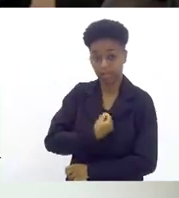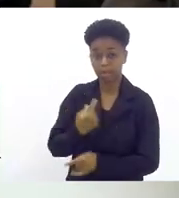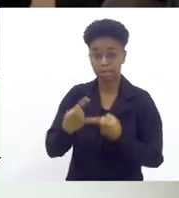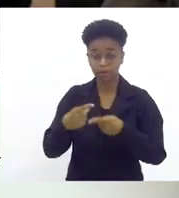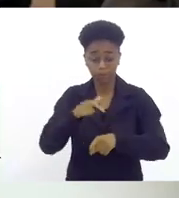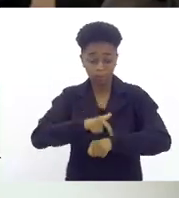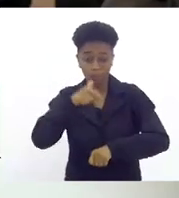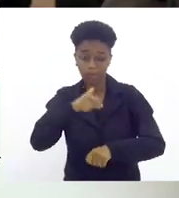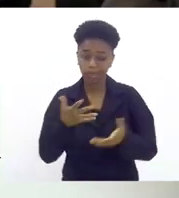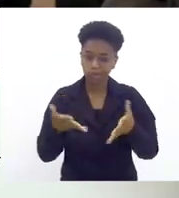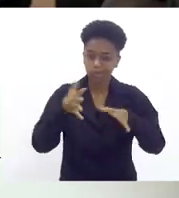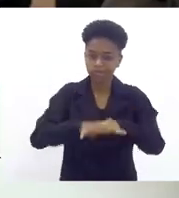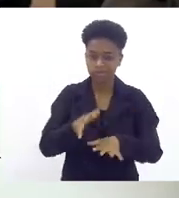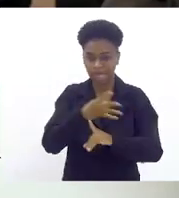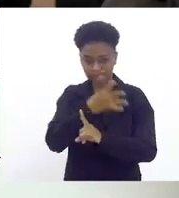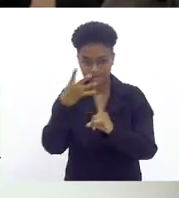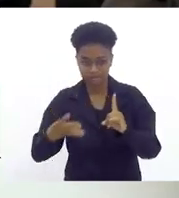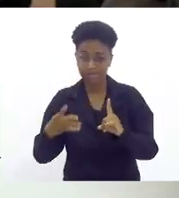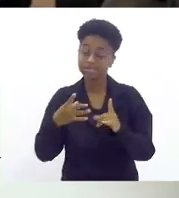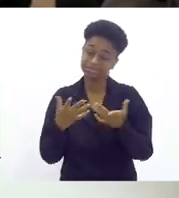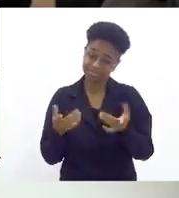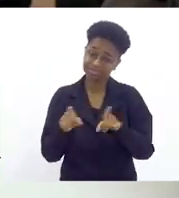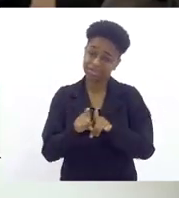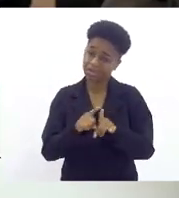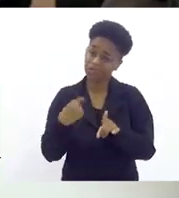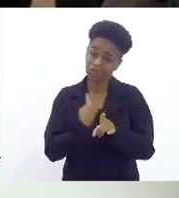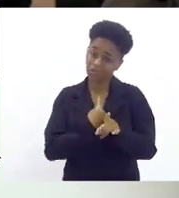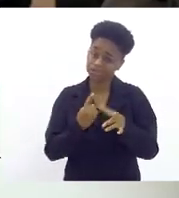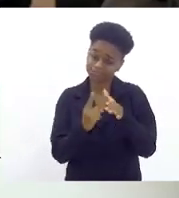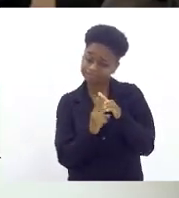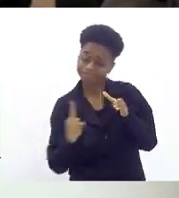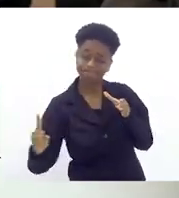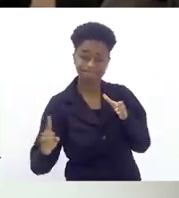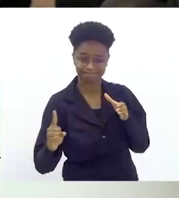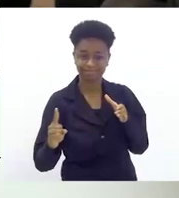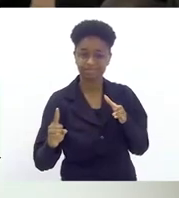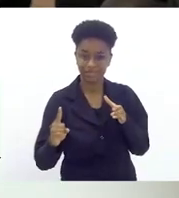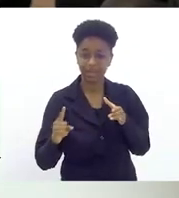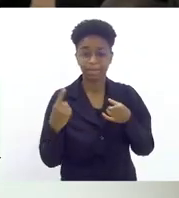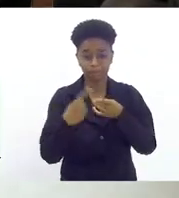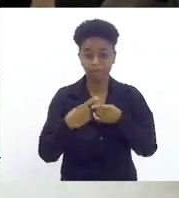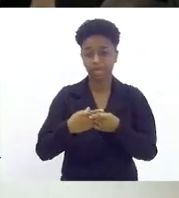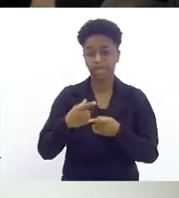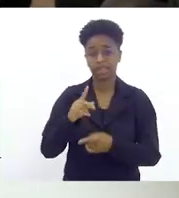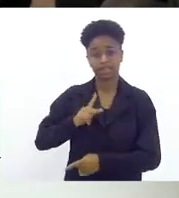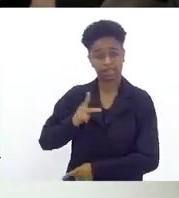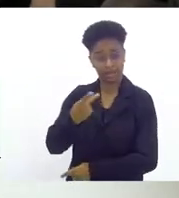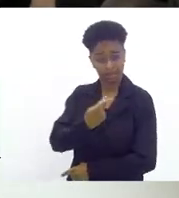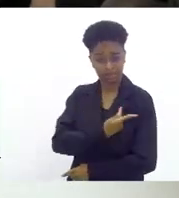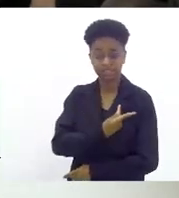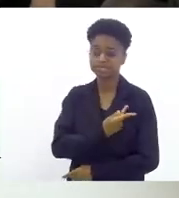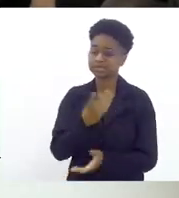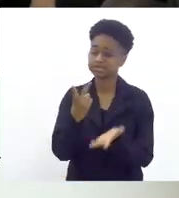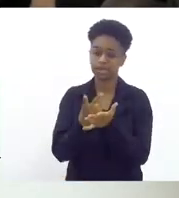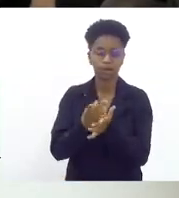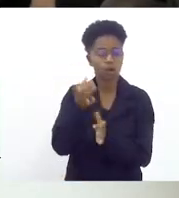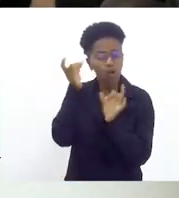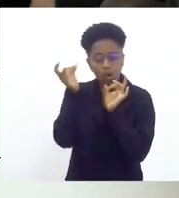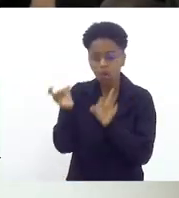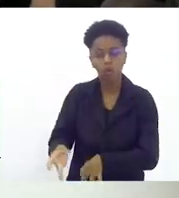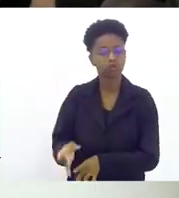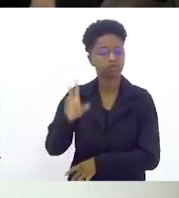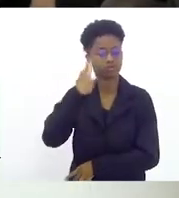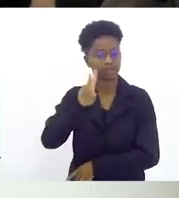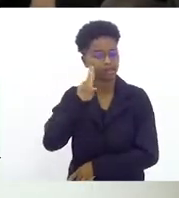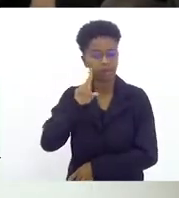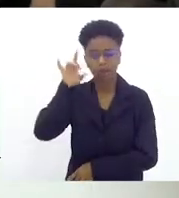inclusão LGBTQIA+, a gente também muitas das vezes não estamos inclusas, né? Enquanto travestis, somos sempre as últimas a serem